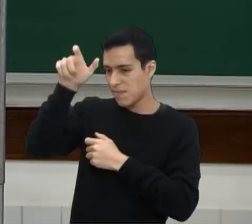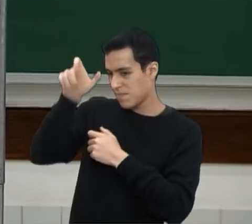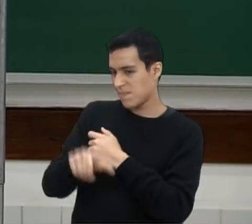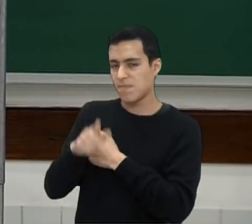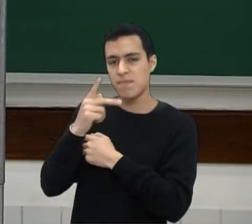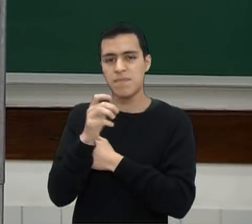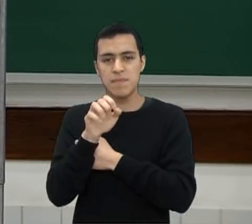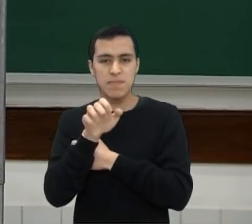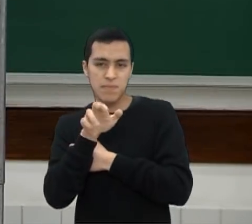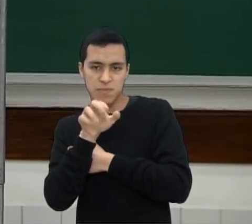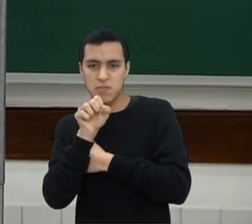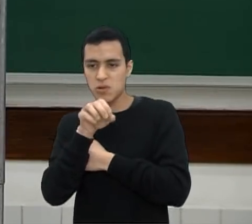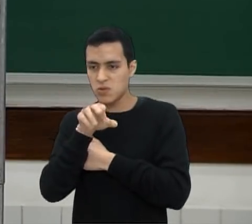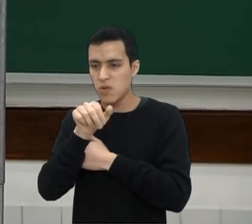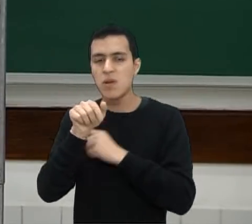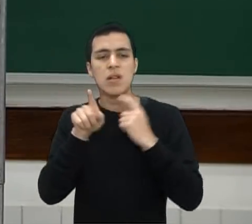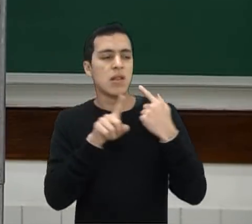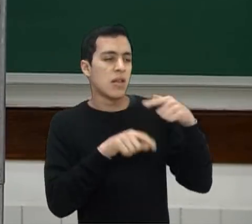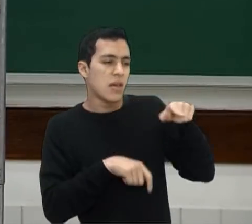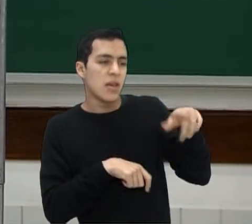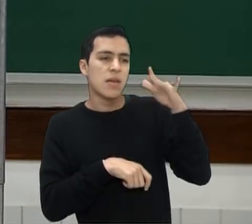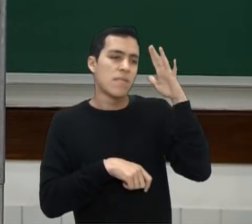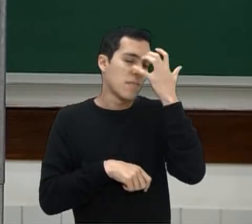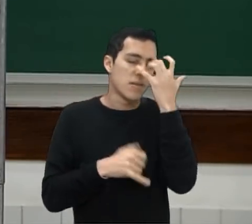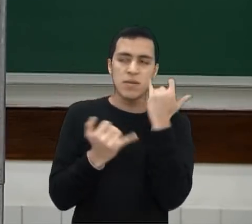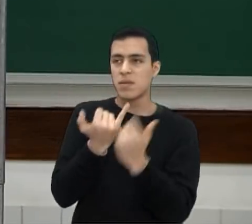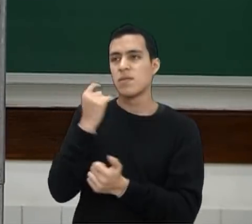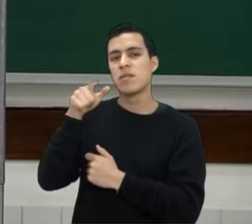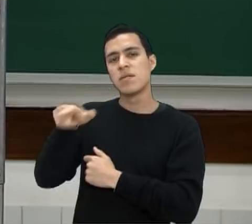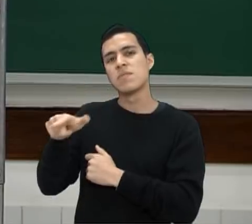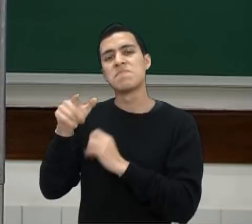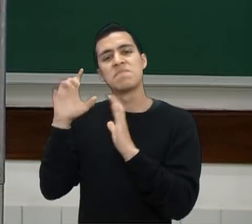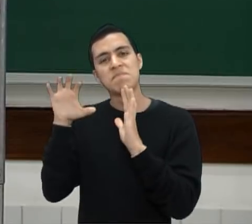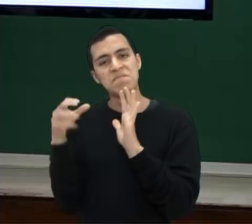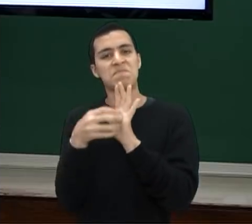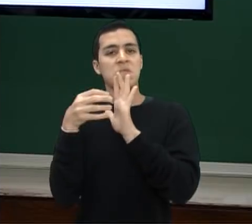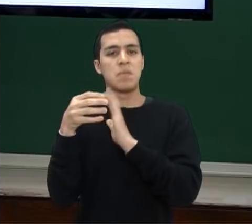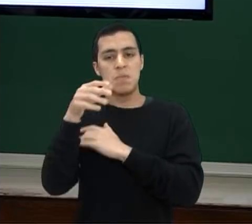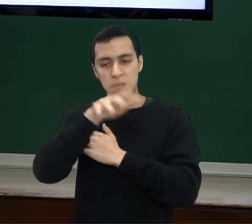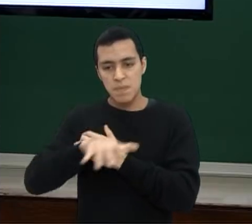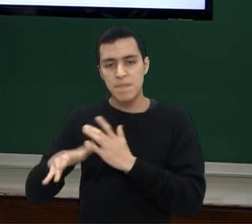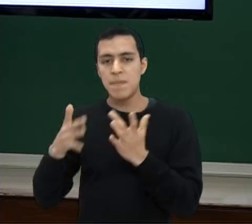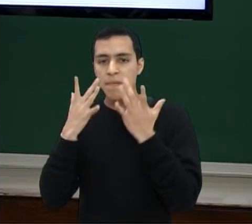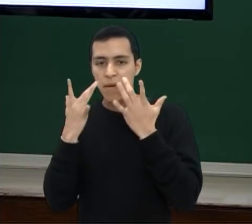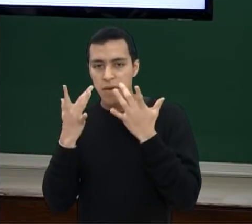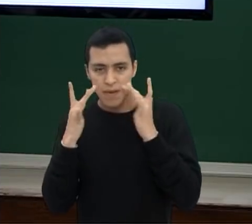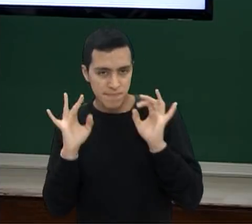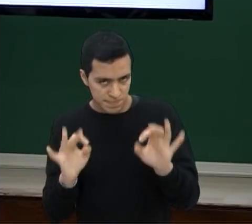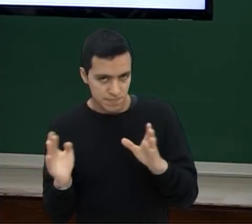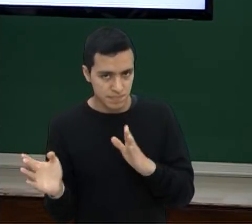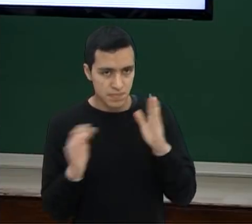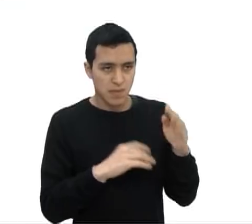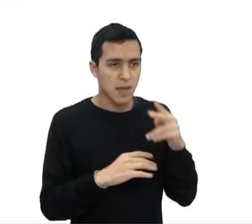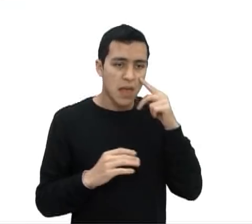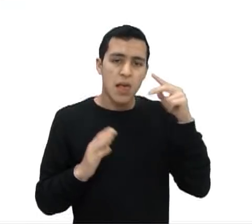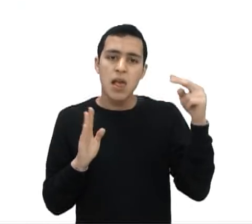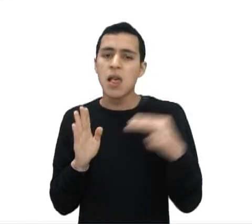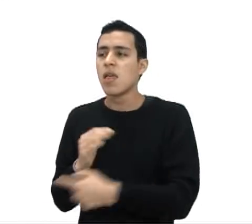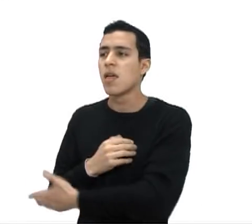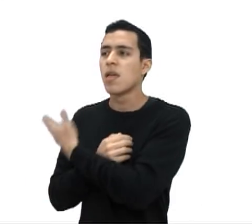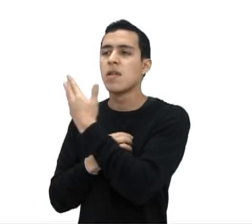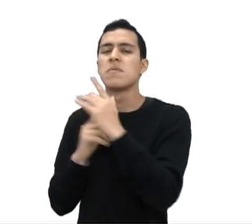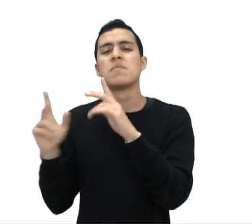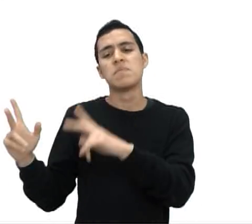persona e máscara como símbolo do teatro, da dramaturgia. Vamos agora ler um fragmento de uma